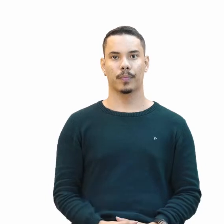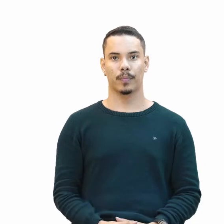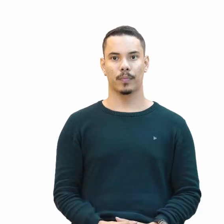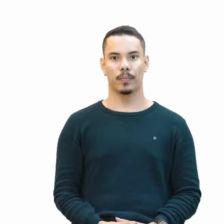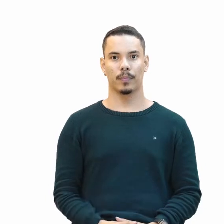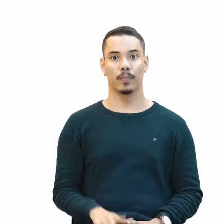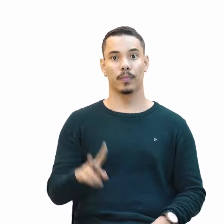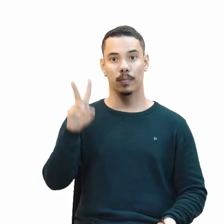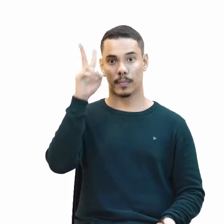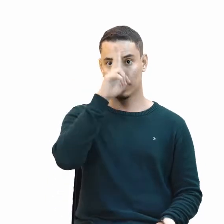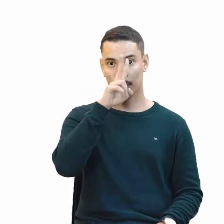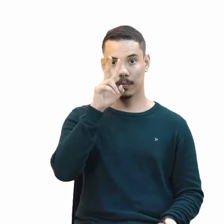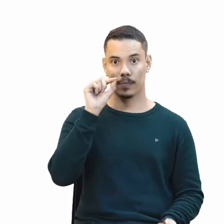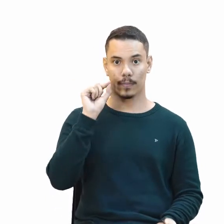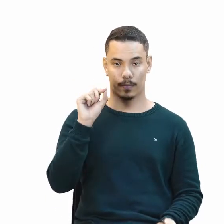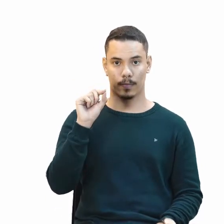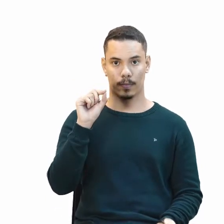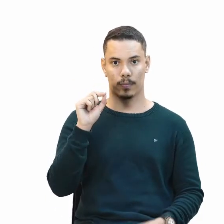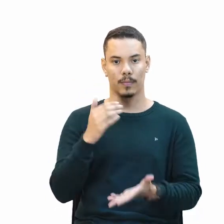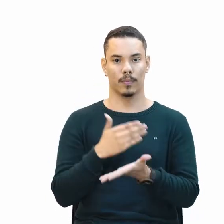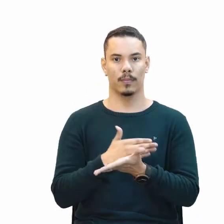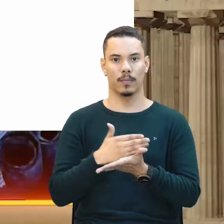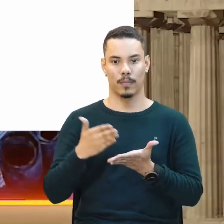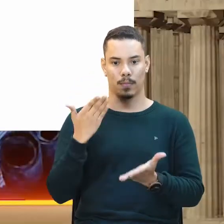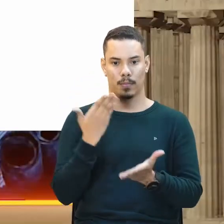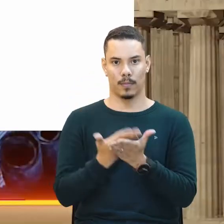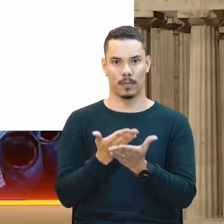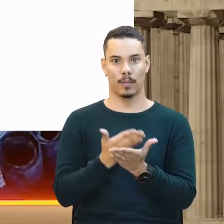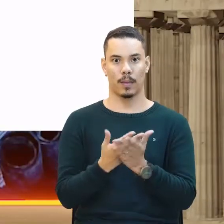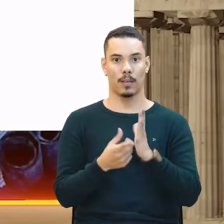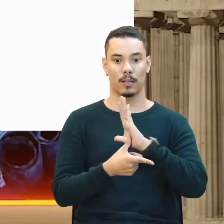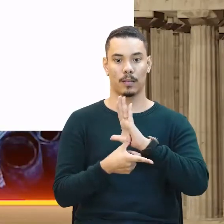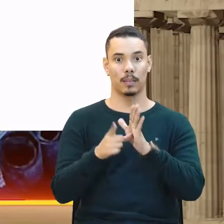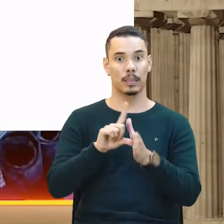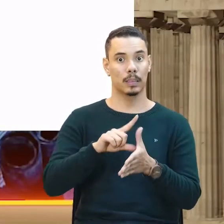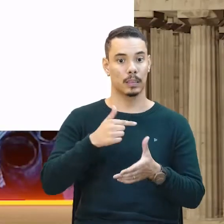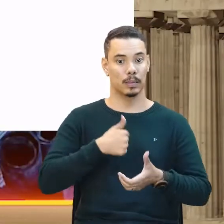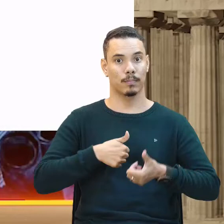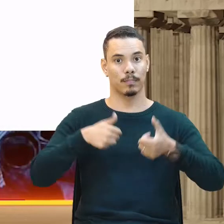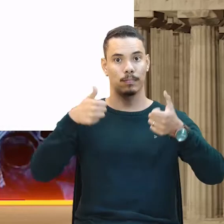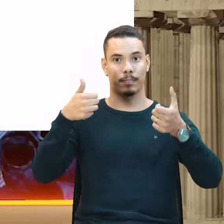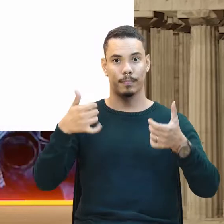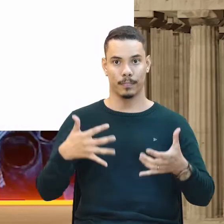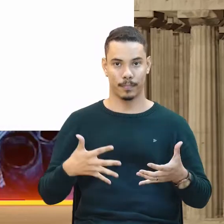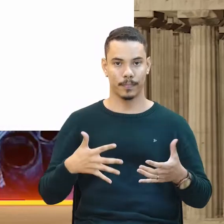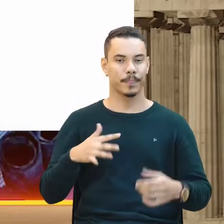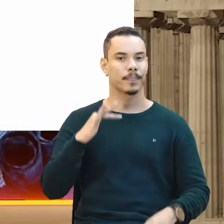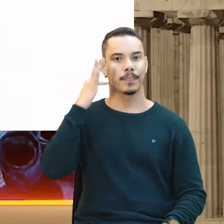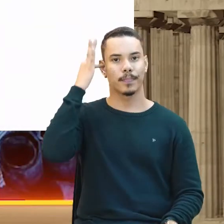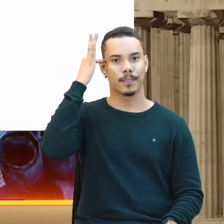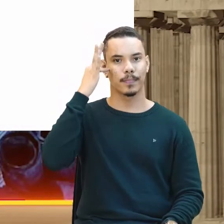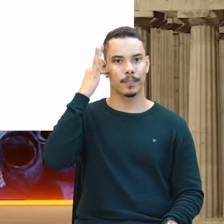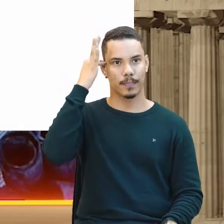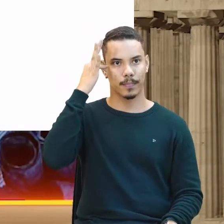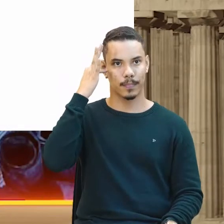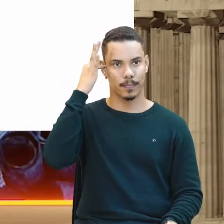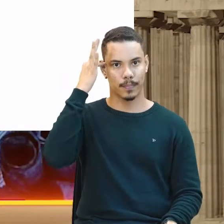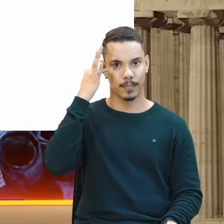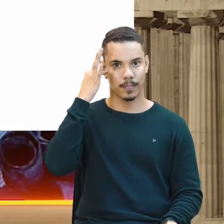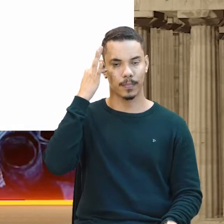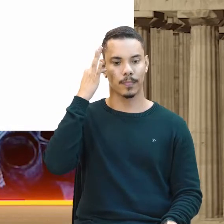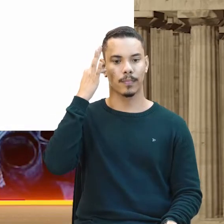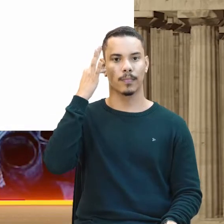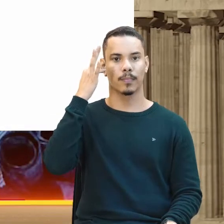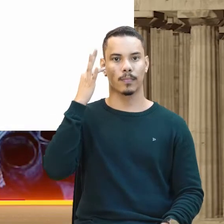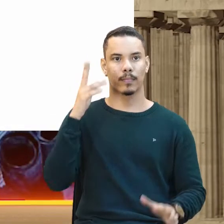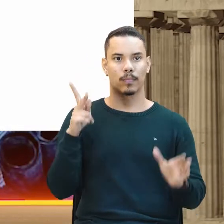lembrando o seguinte, no início da aula eu falei para vocês que a filosofia, as obras de filosofia